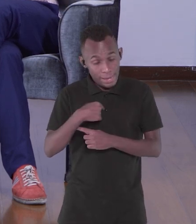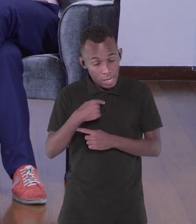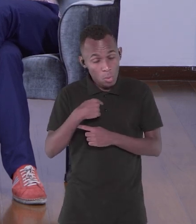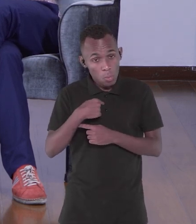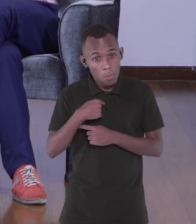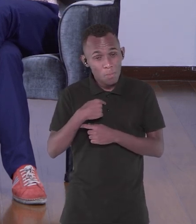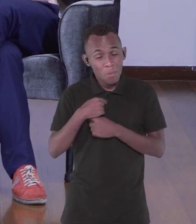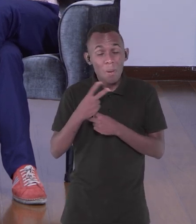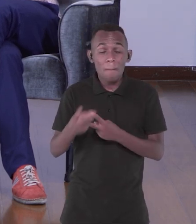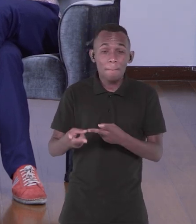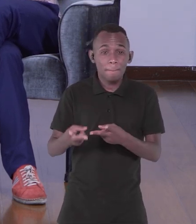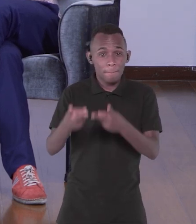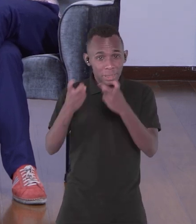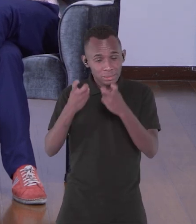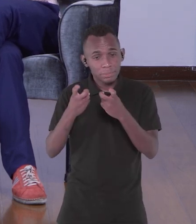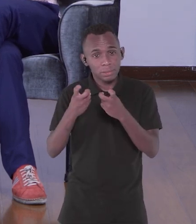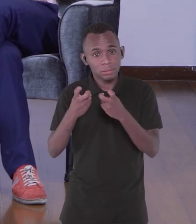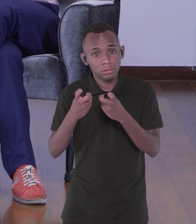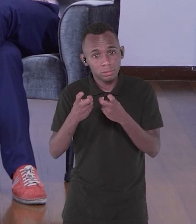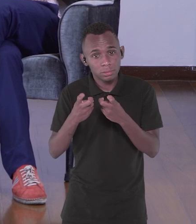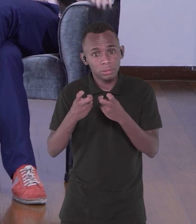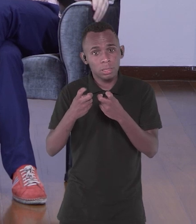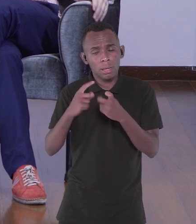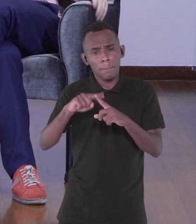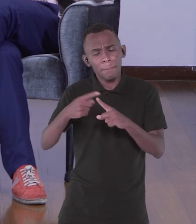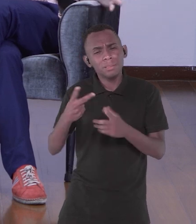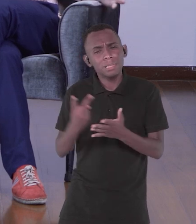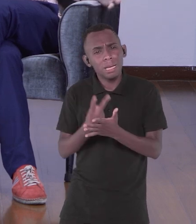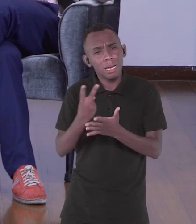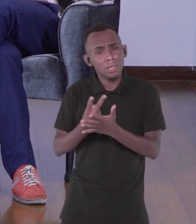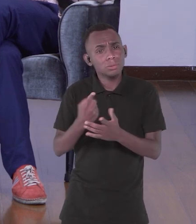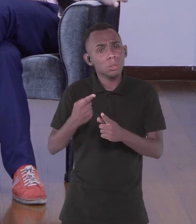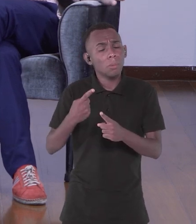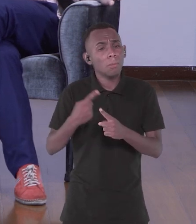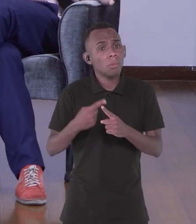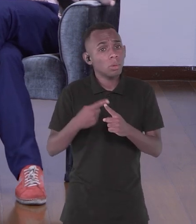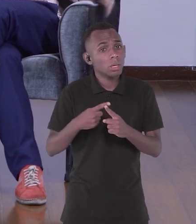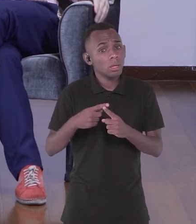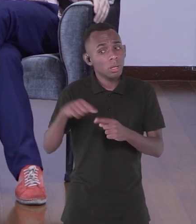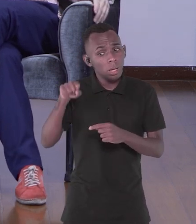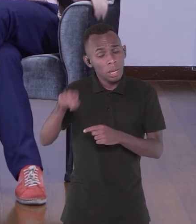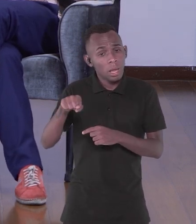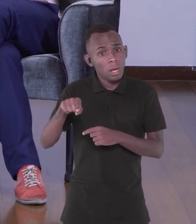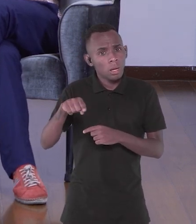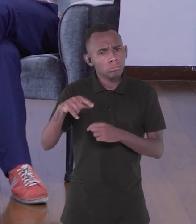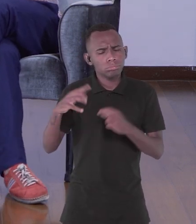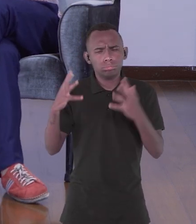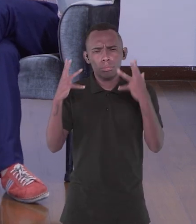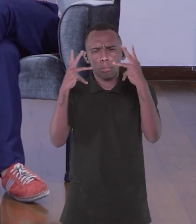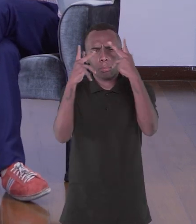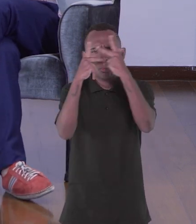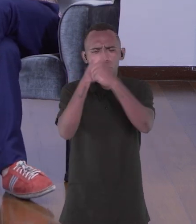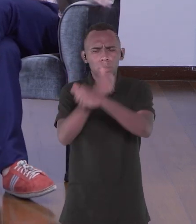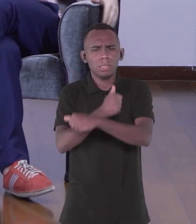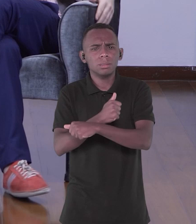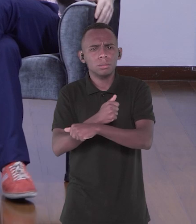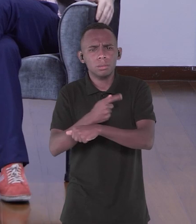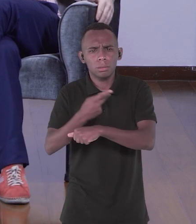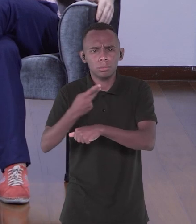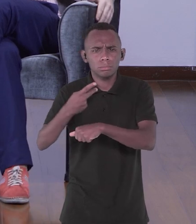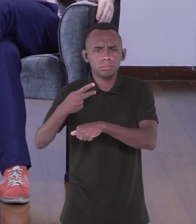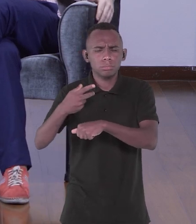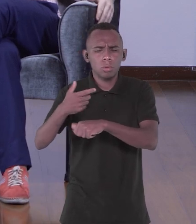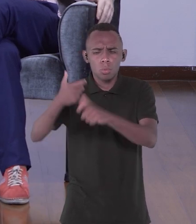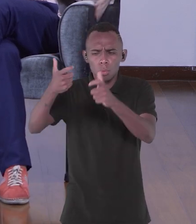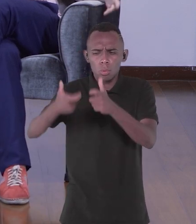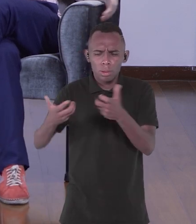percepção, provavelmente não, completamente equivocada. A Crimeia é um lugar super bonito. Yalta é um balneário.